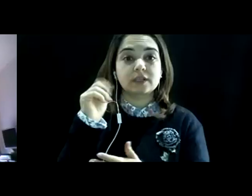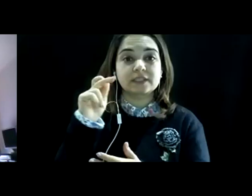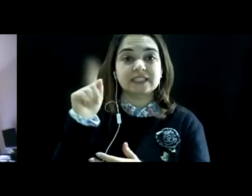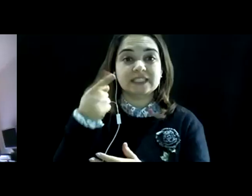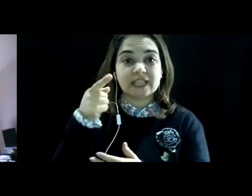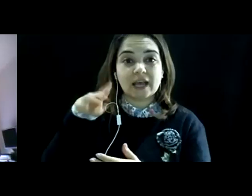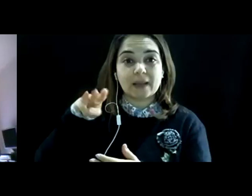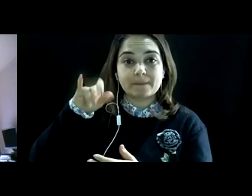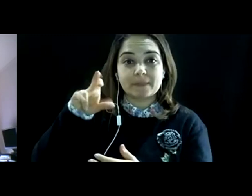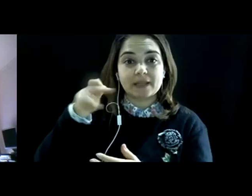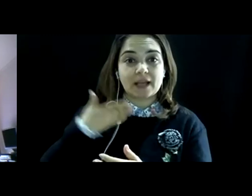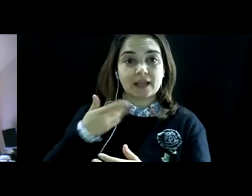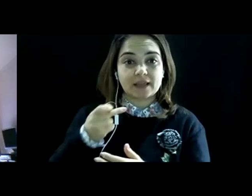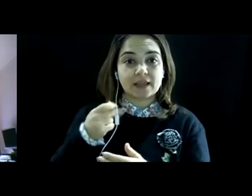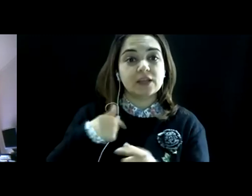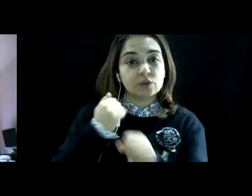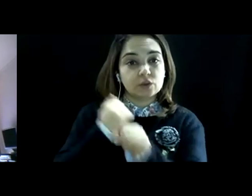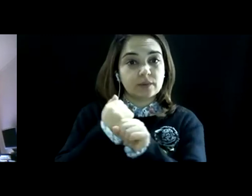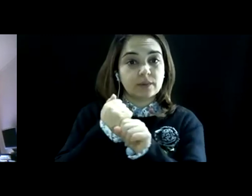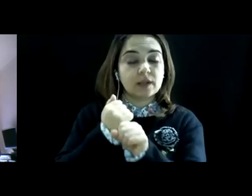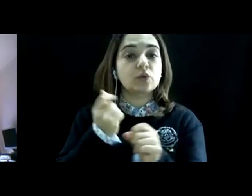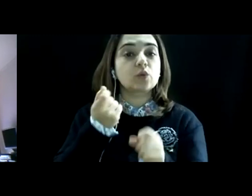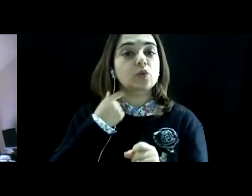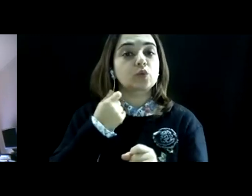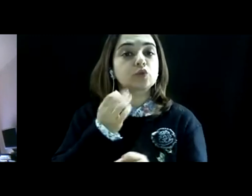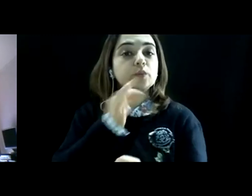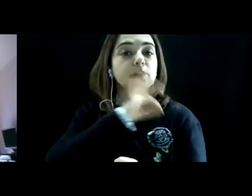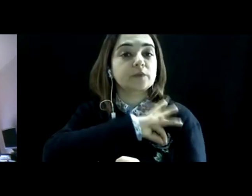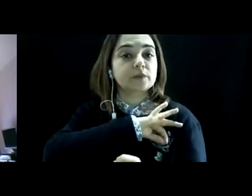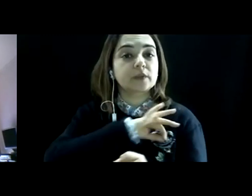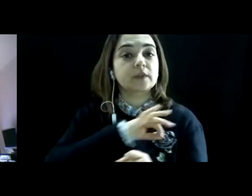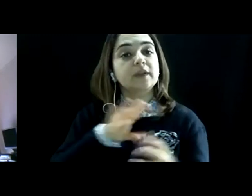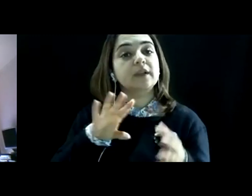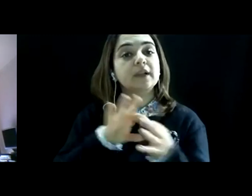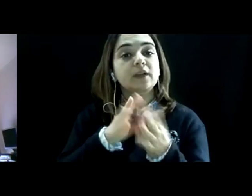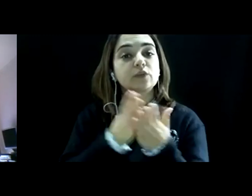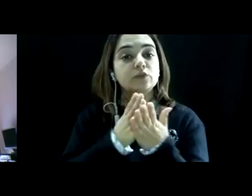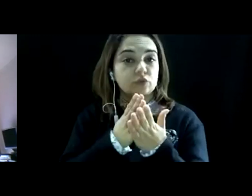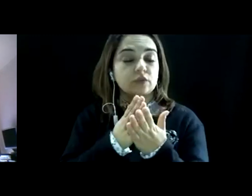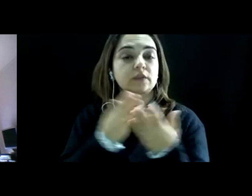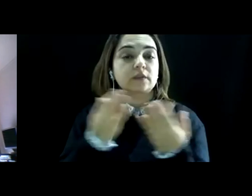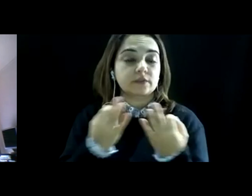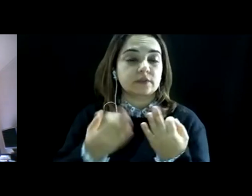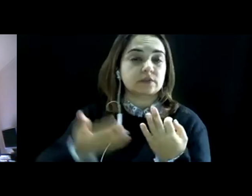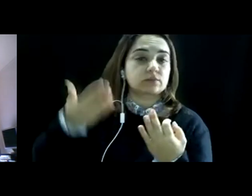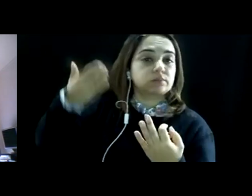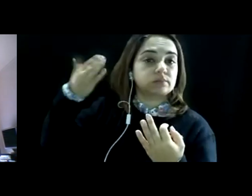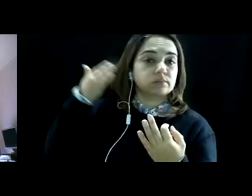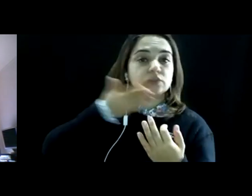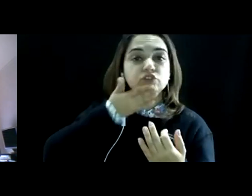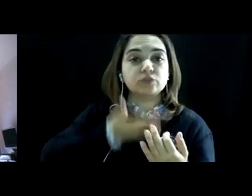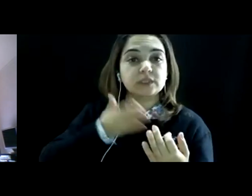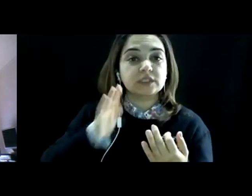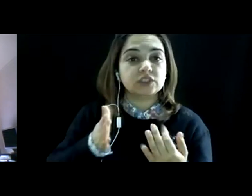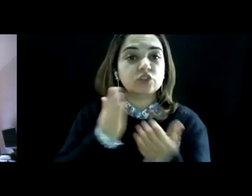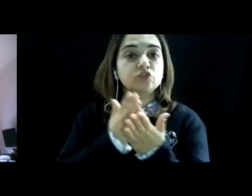aulas no ensino profissional desde que o ensino profissional existe na escola. Antes disso, eu já tinha tido experiências em escolas